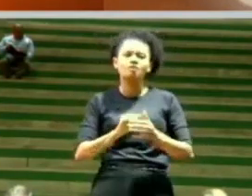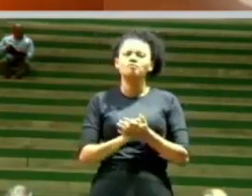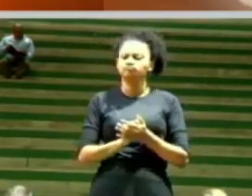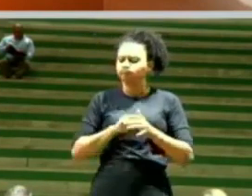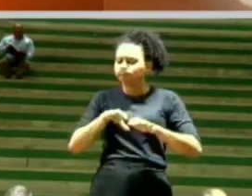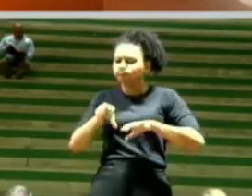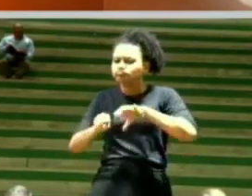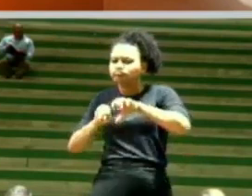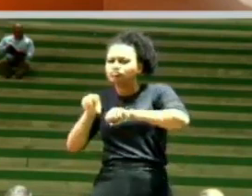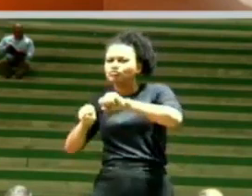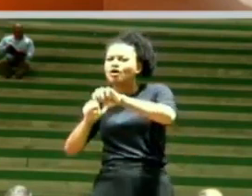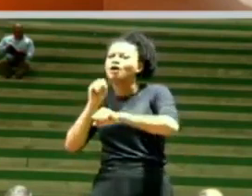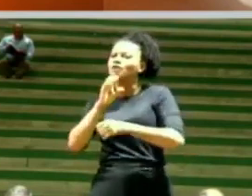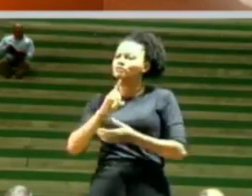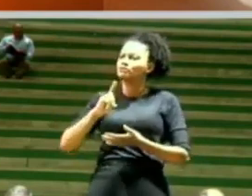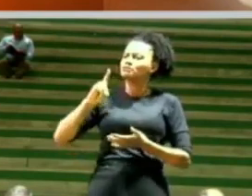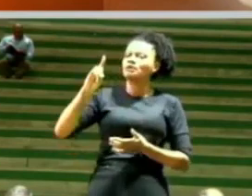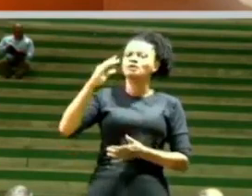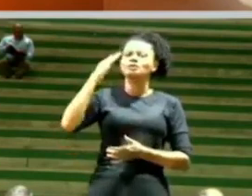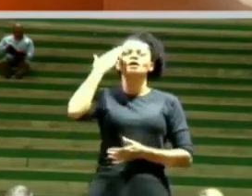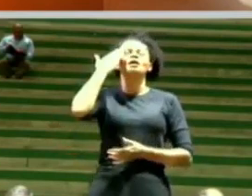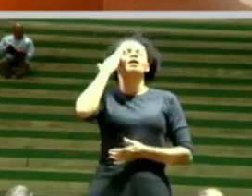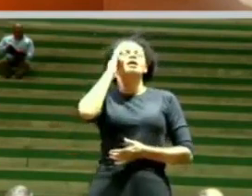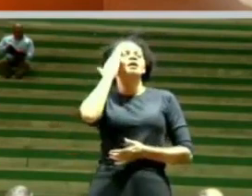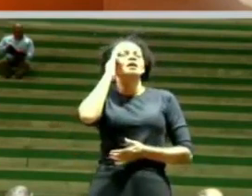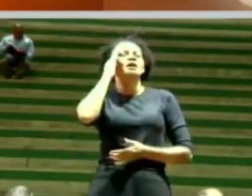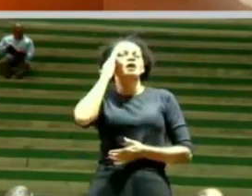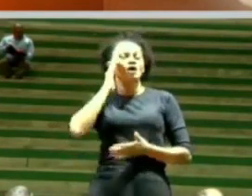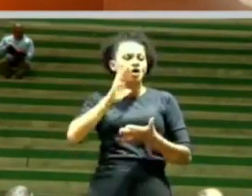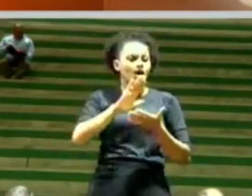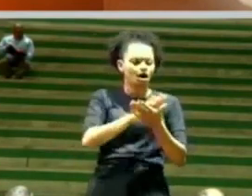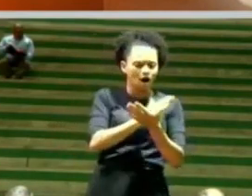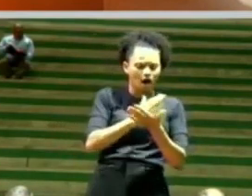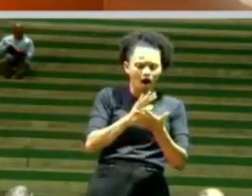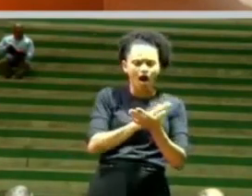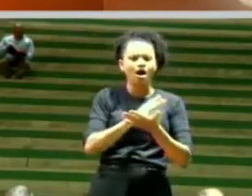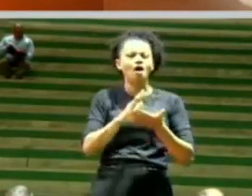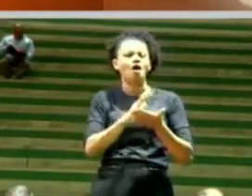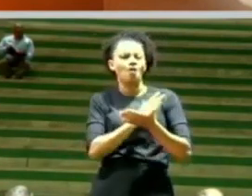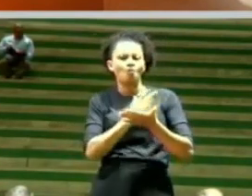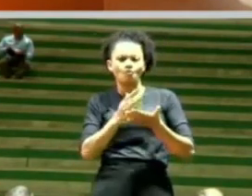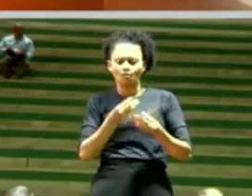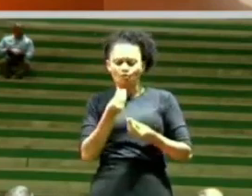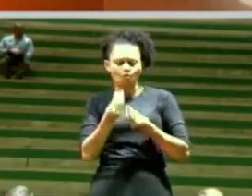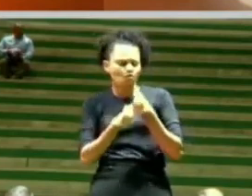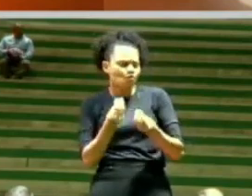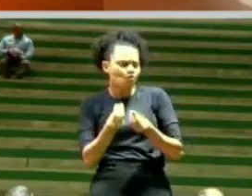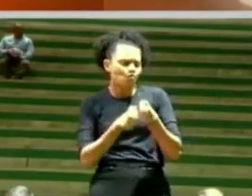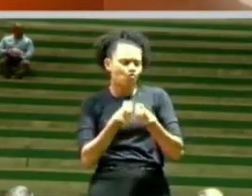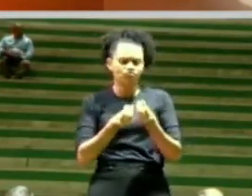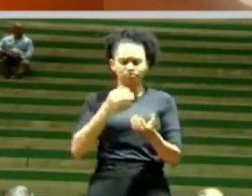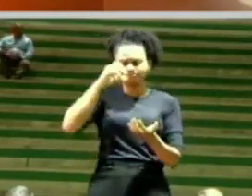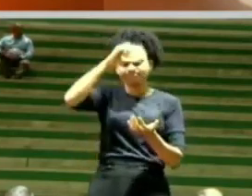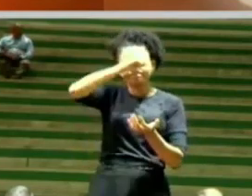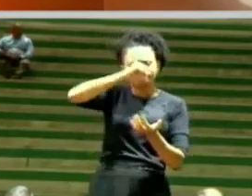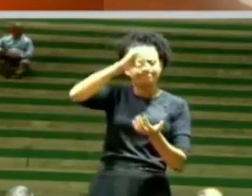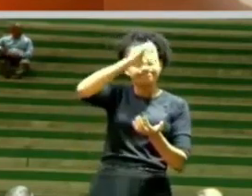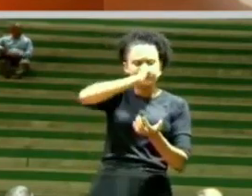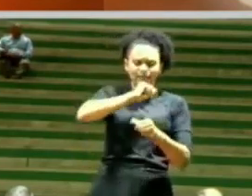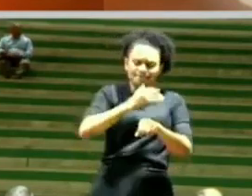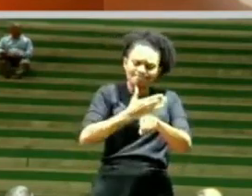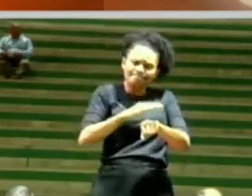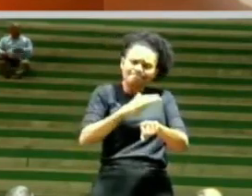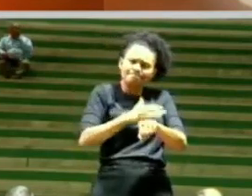buscar em Deus um entendimento e algumas lições práticas e atuais,